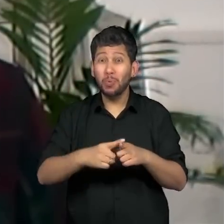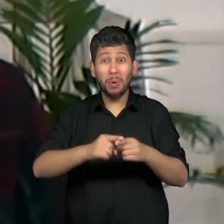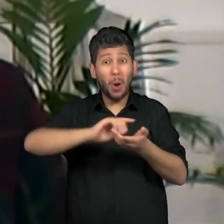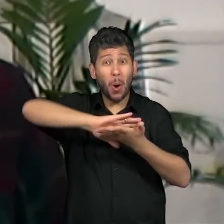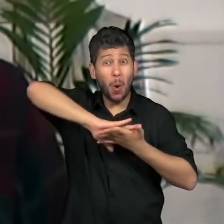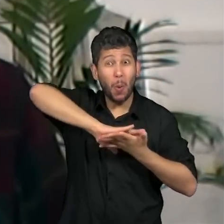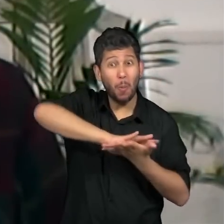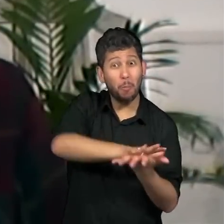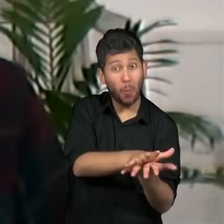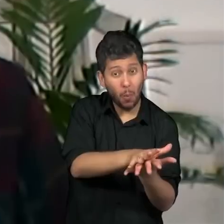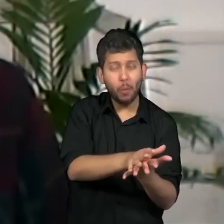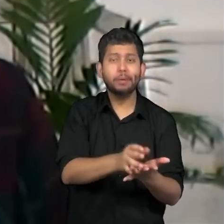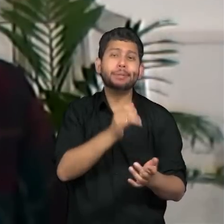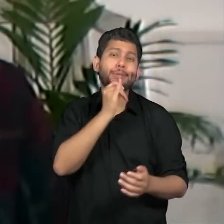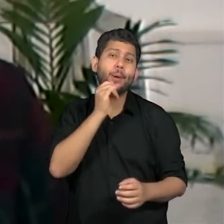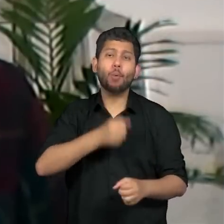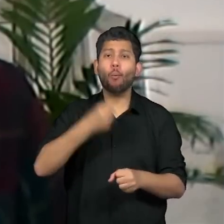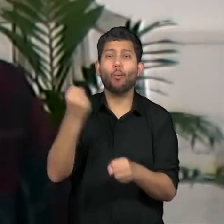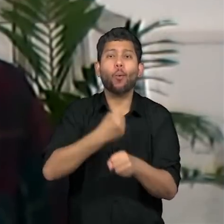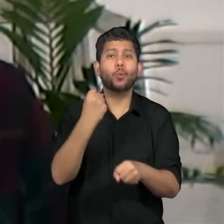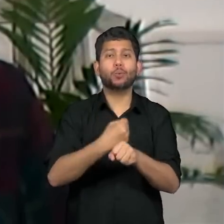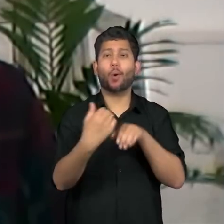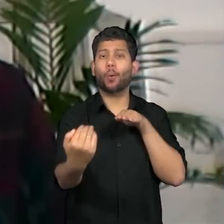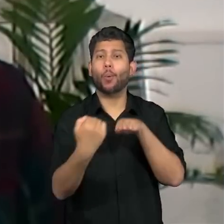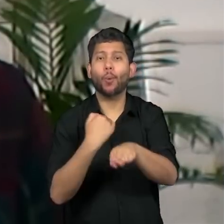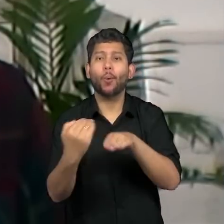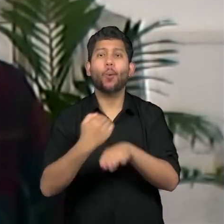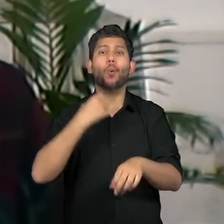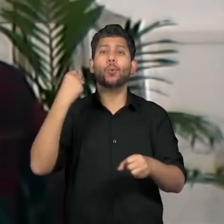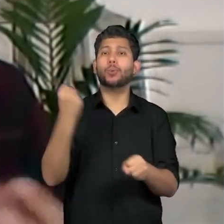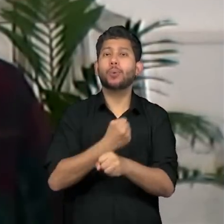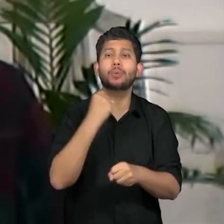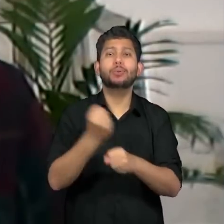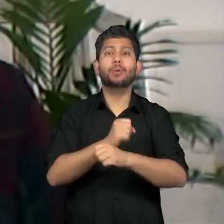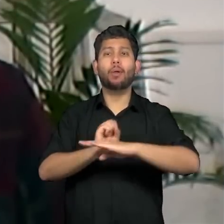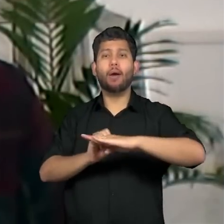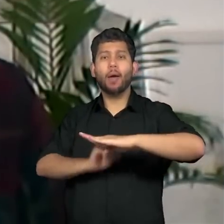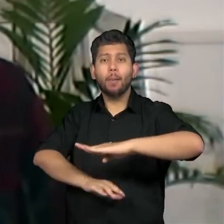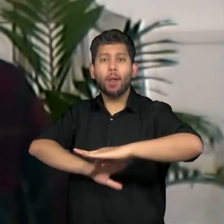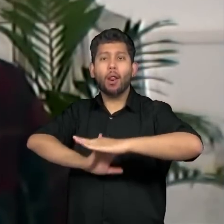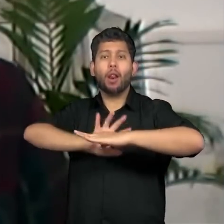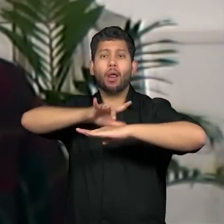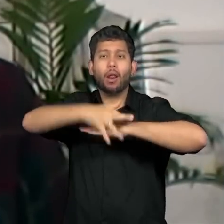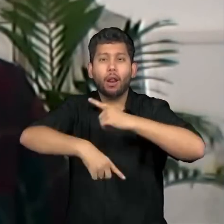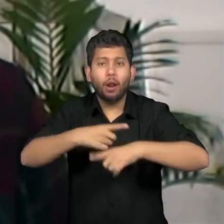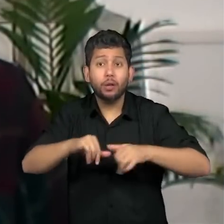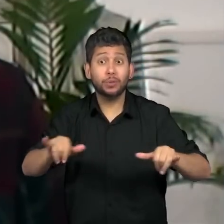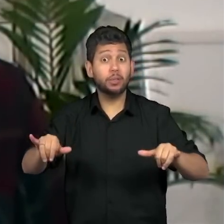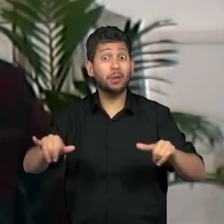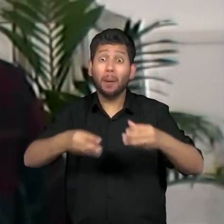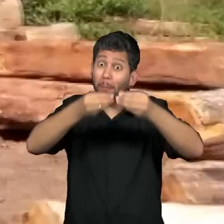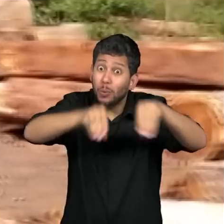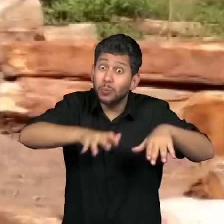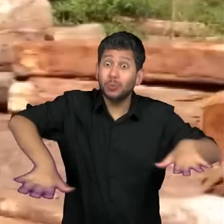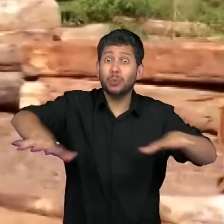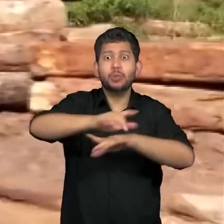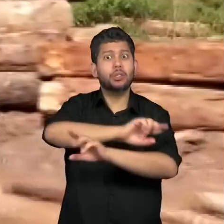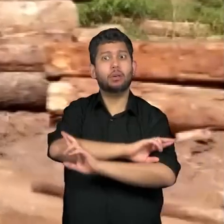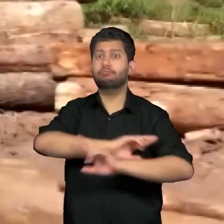grandes empreendimentos que interferem e impactam de maneira robusta o ambiente